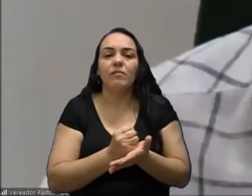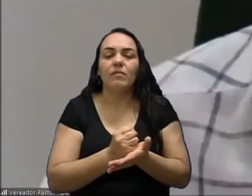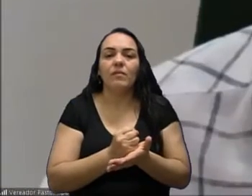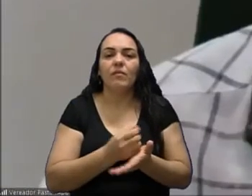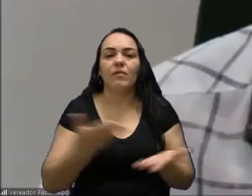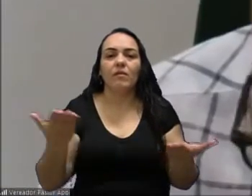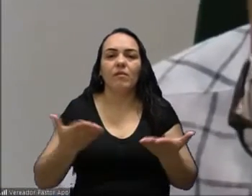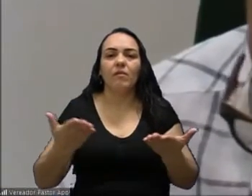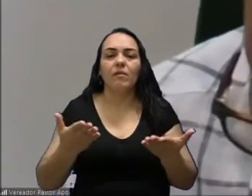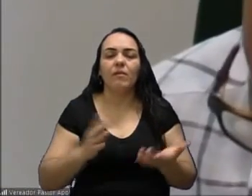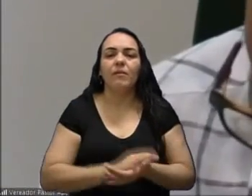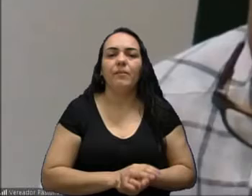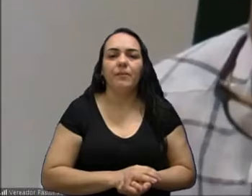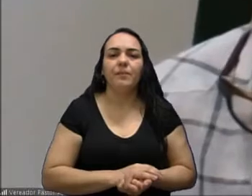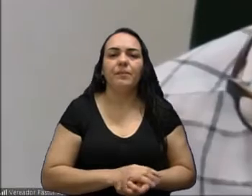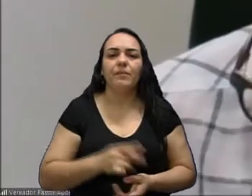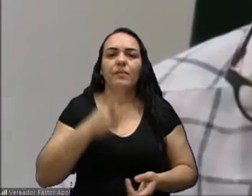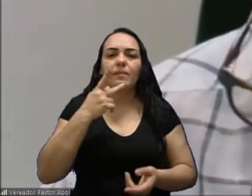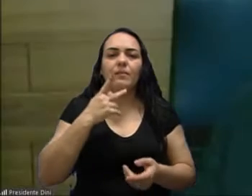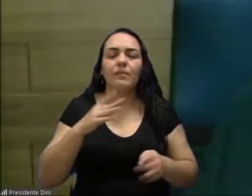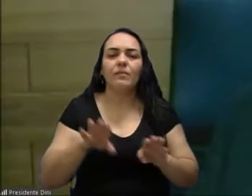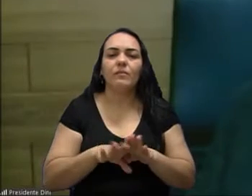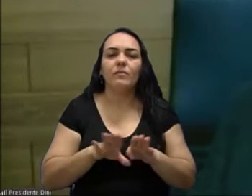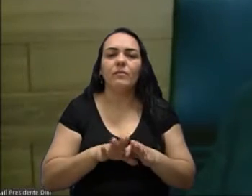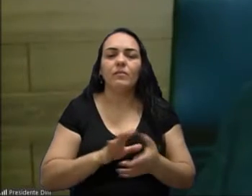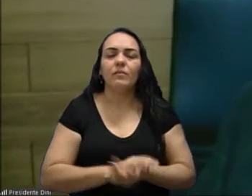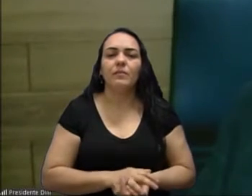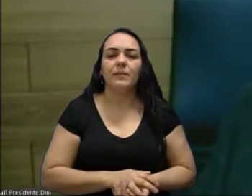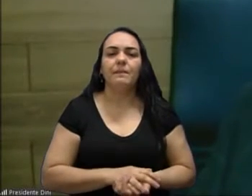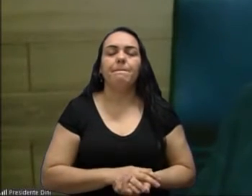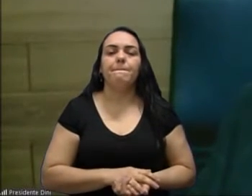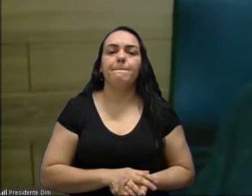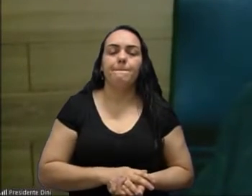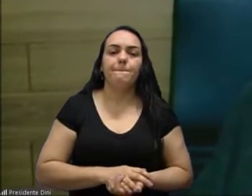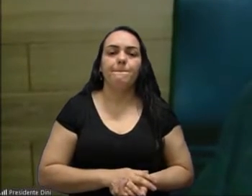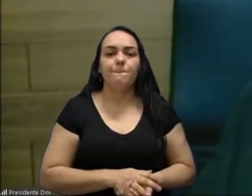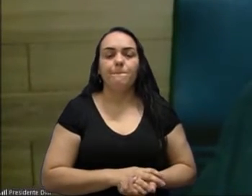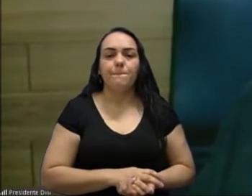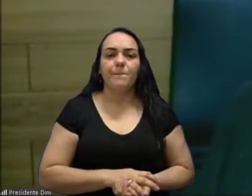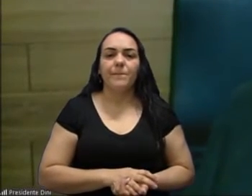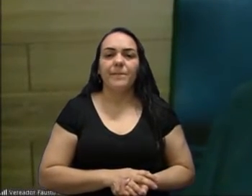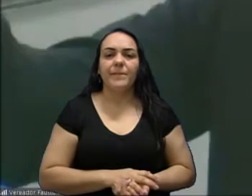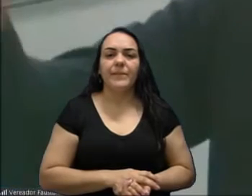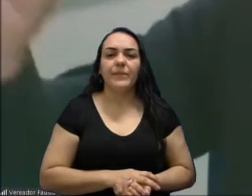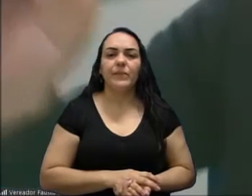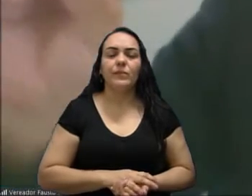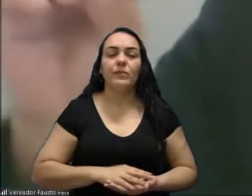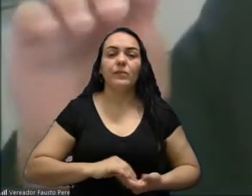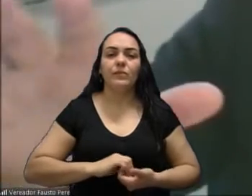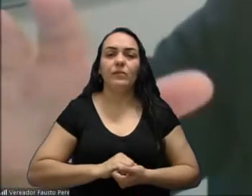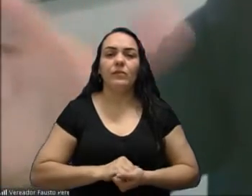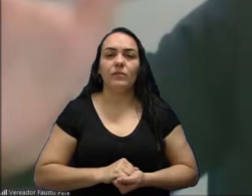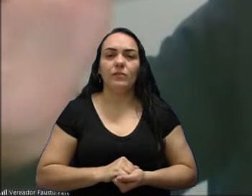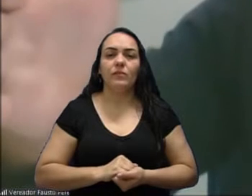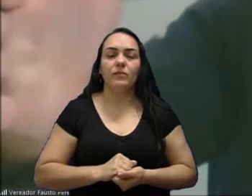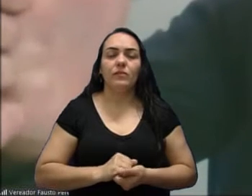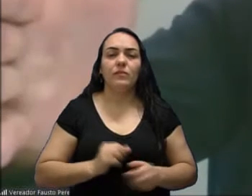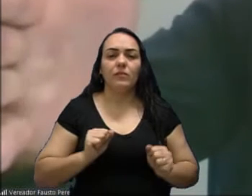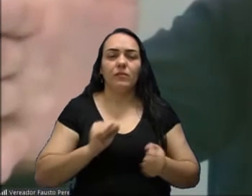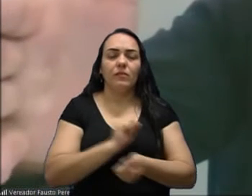a presidência alegando que ela consiga presente presente presente